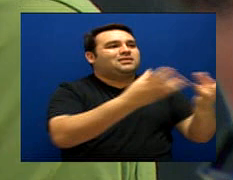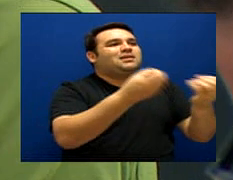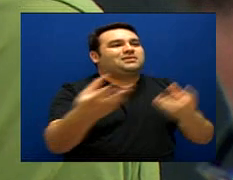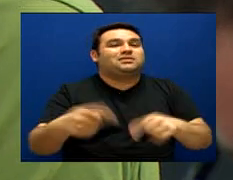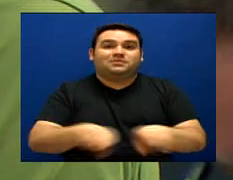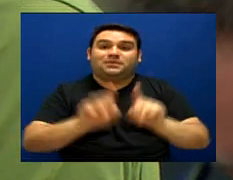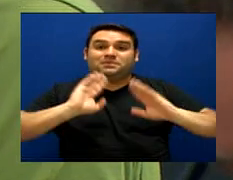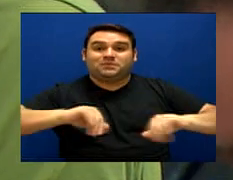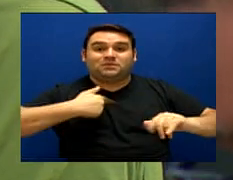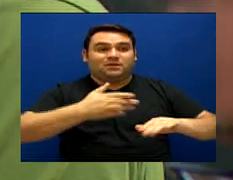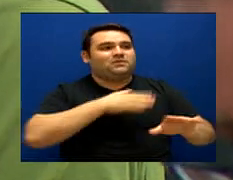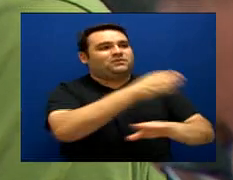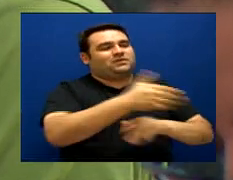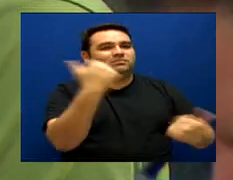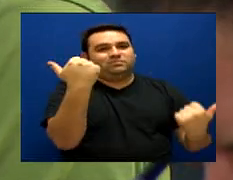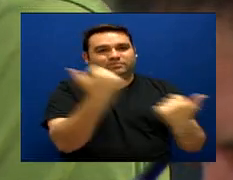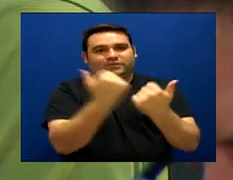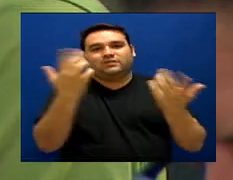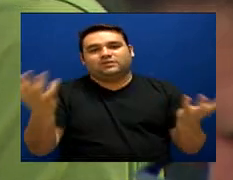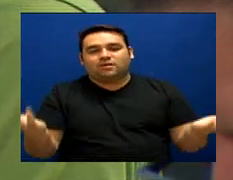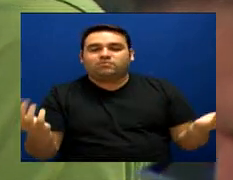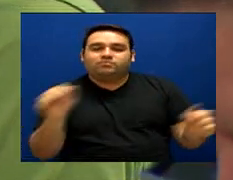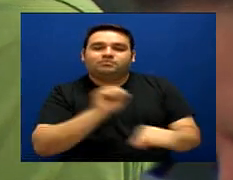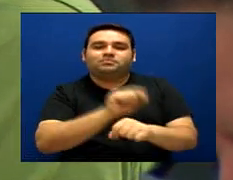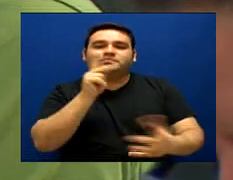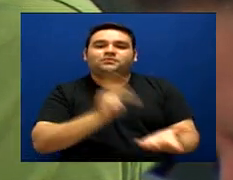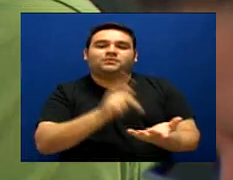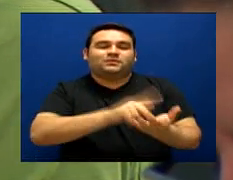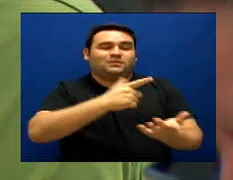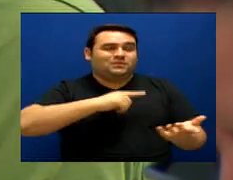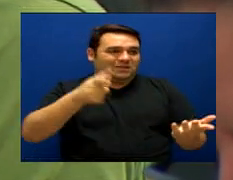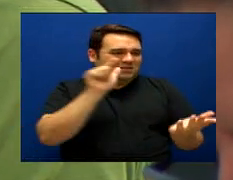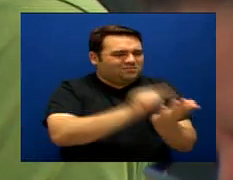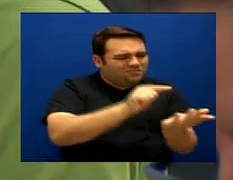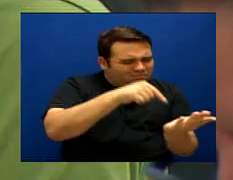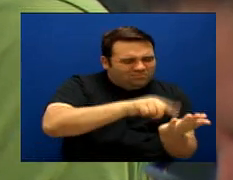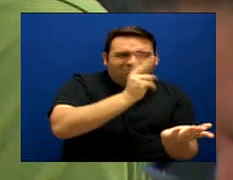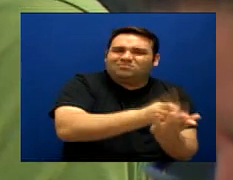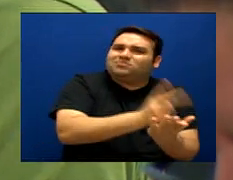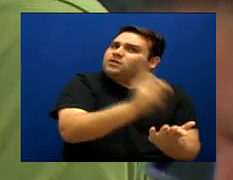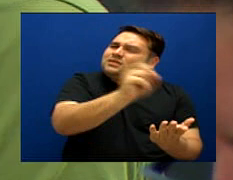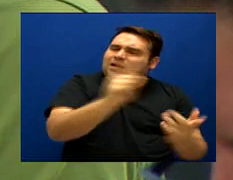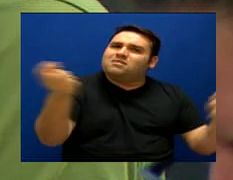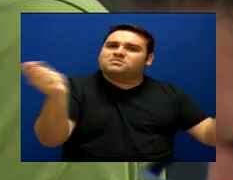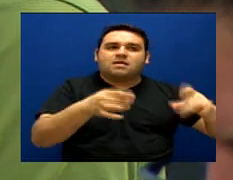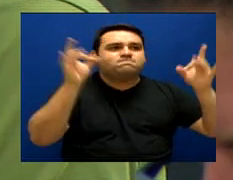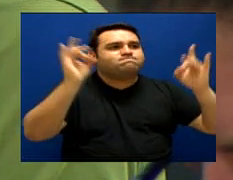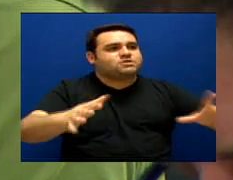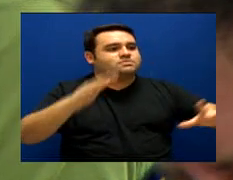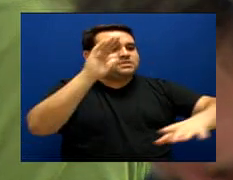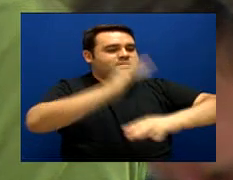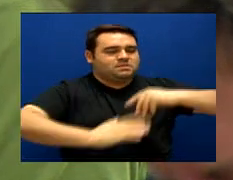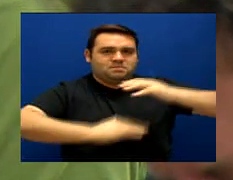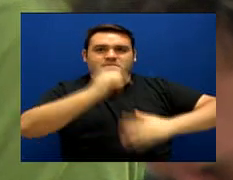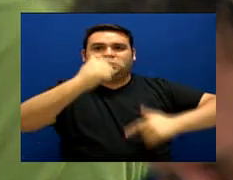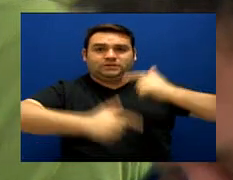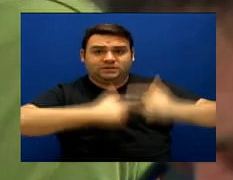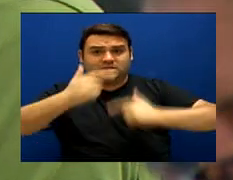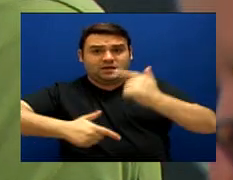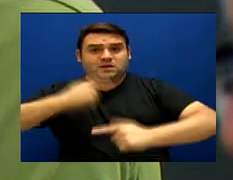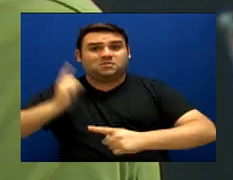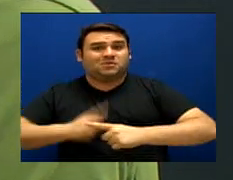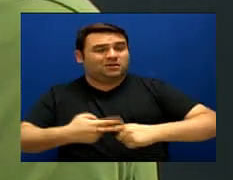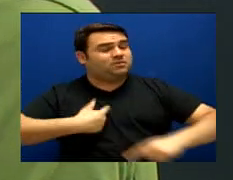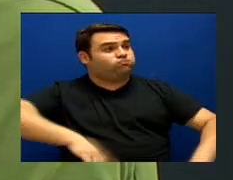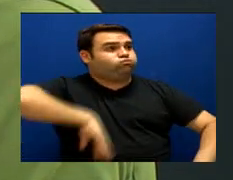eles pediram para que eu viesse representar. Então, eu espero realmente que saia do papel e haja ação, porque eu já